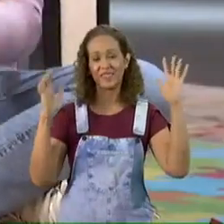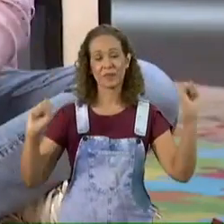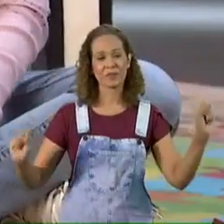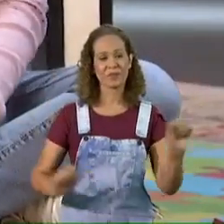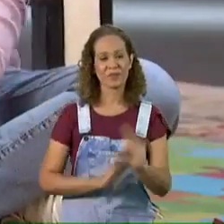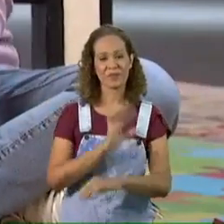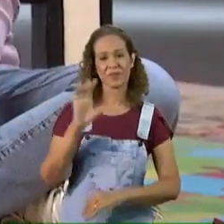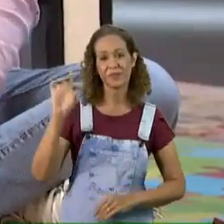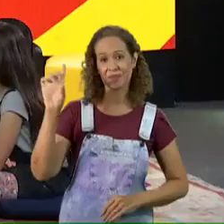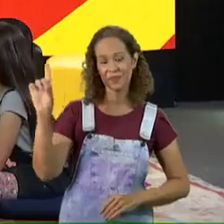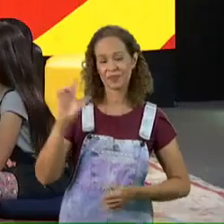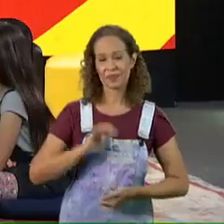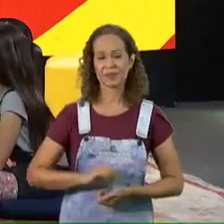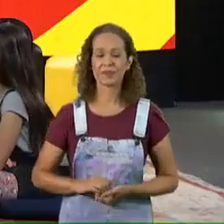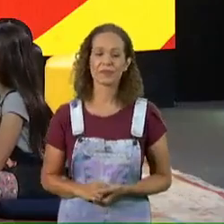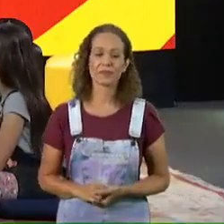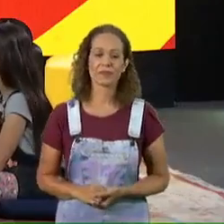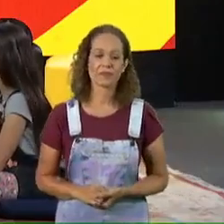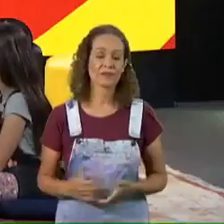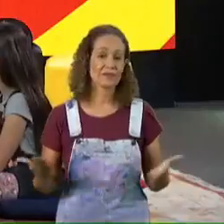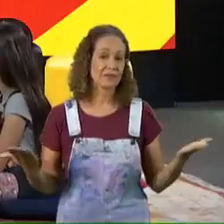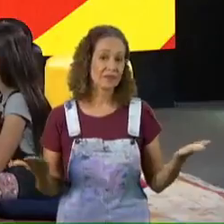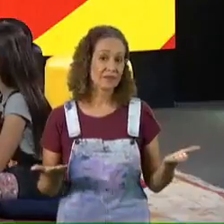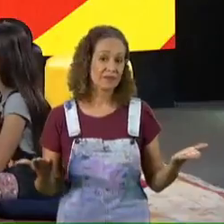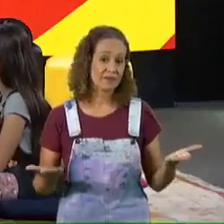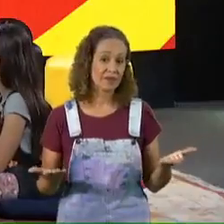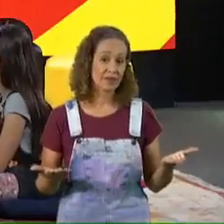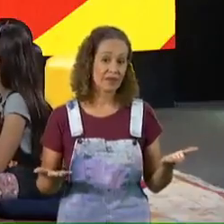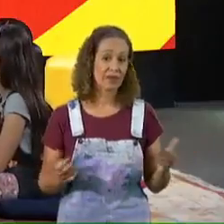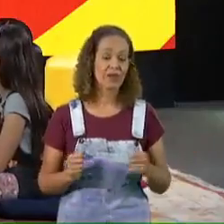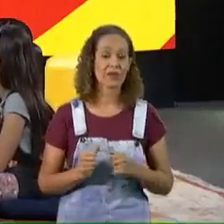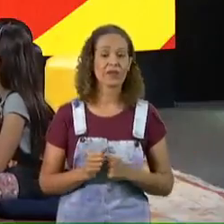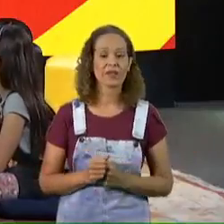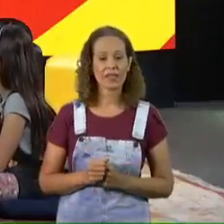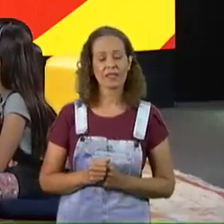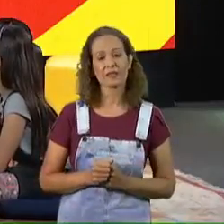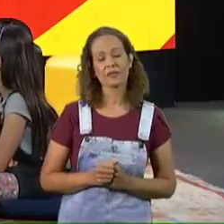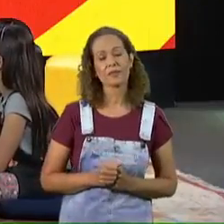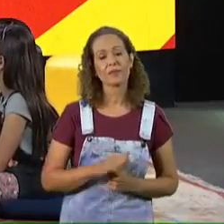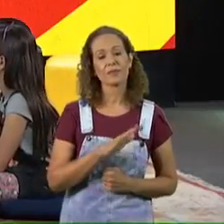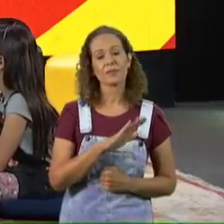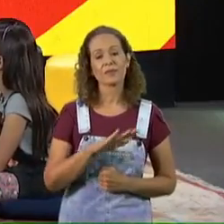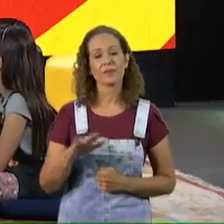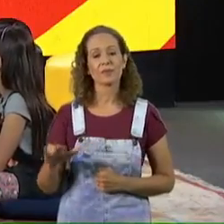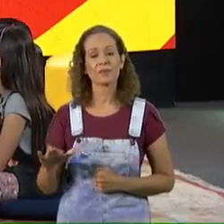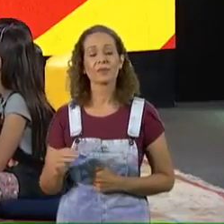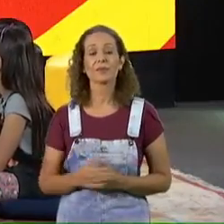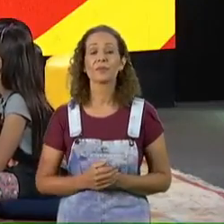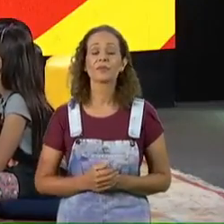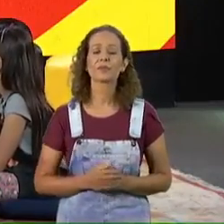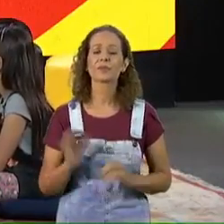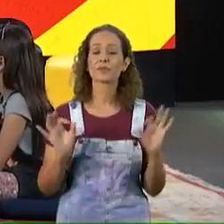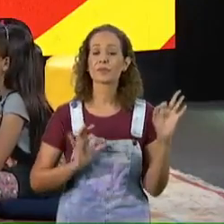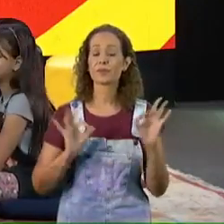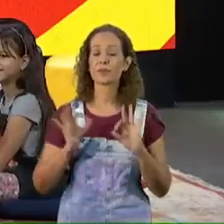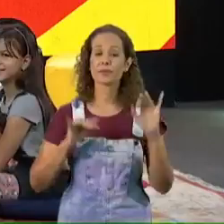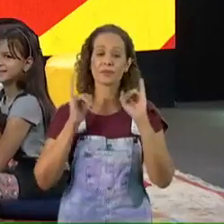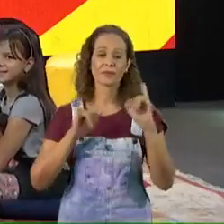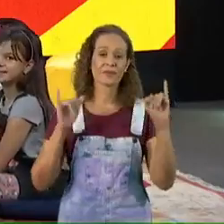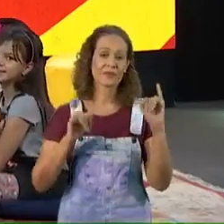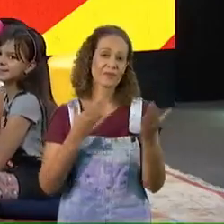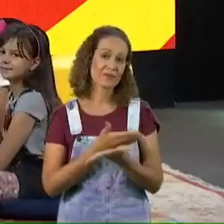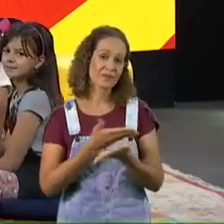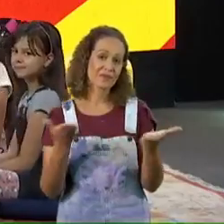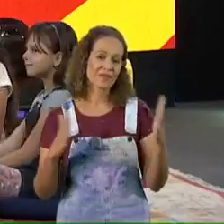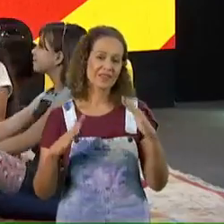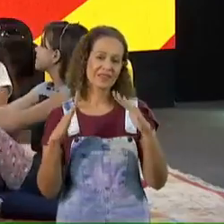Glória a Deus. Agora as meninas aqui, a Kathleen, a Júlia e a Valentina prepararam uma mensagem para vocês aí de